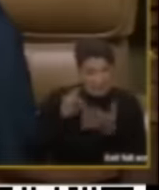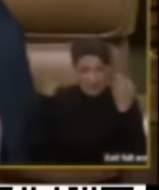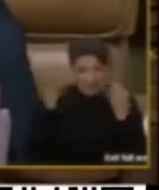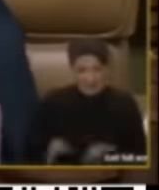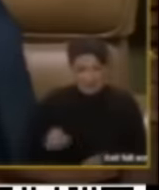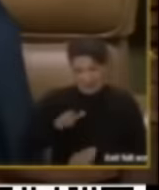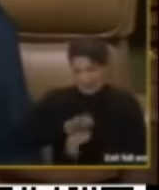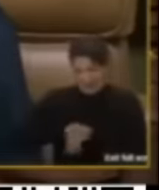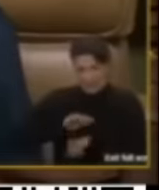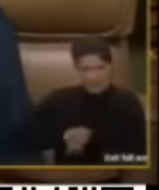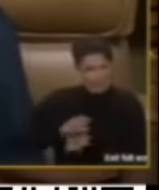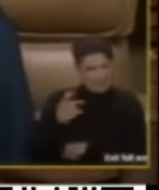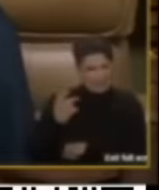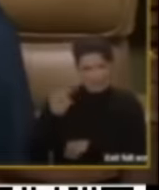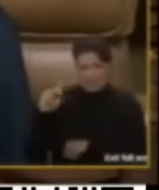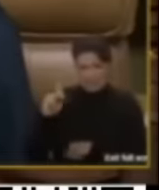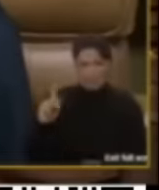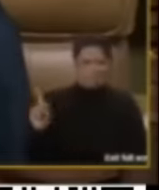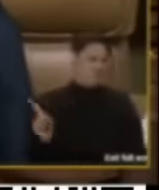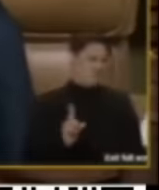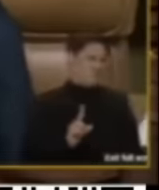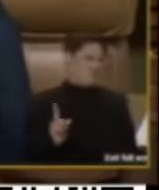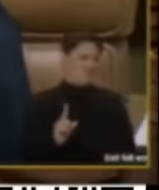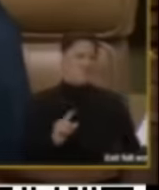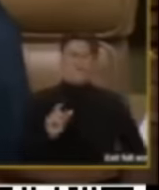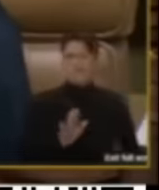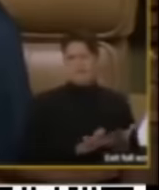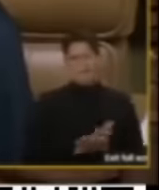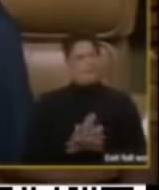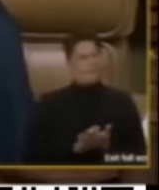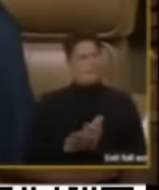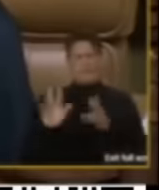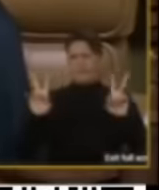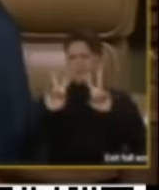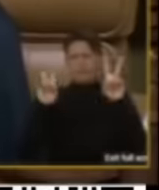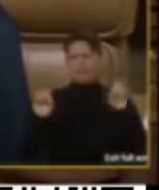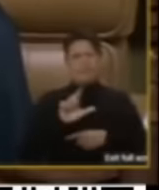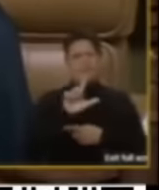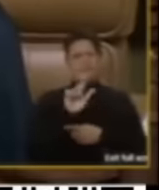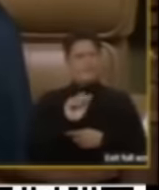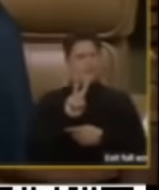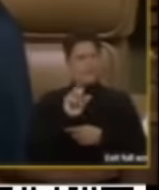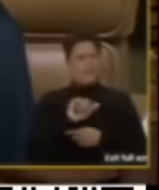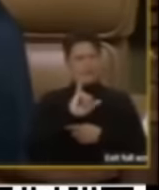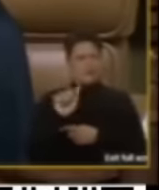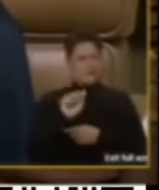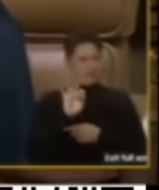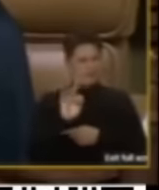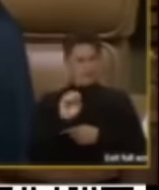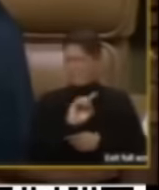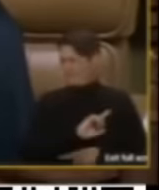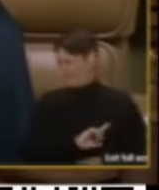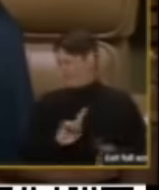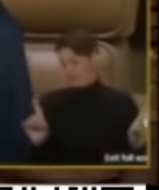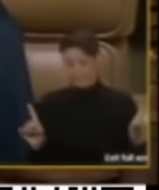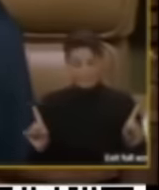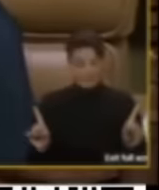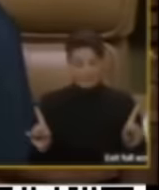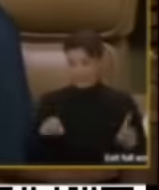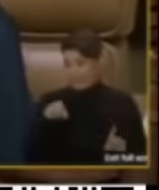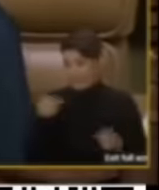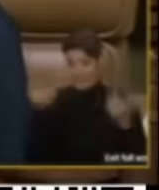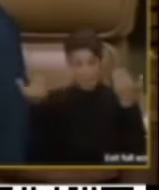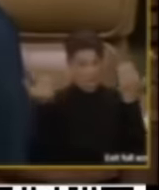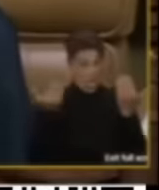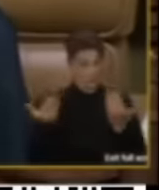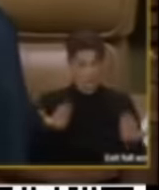vai se resolver a partir do Congresso. E eu vou dizer para vocês, não é só o Alexandre de Moraes que precisa ser alvo. O